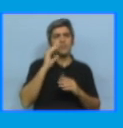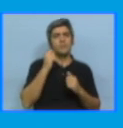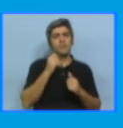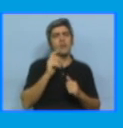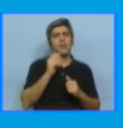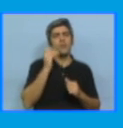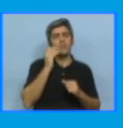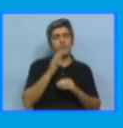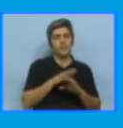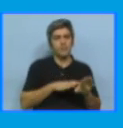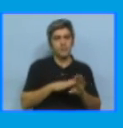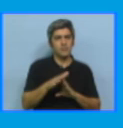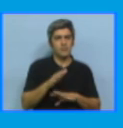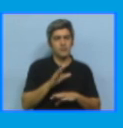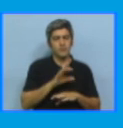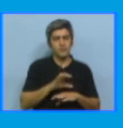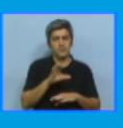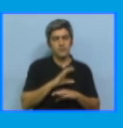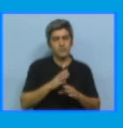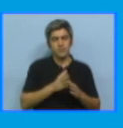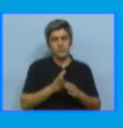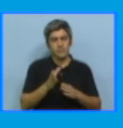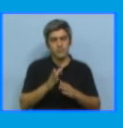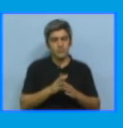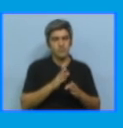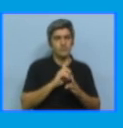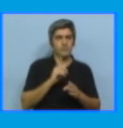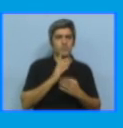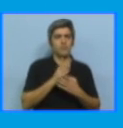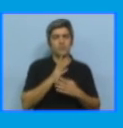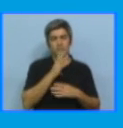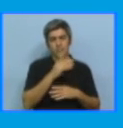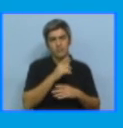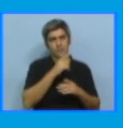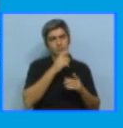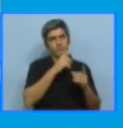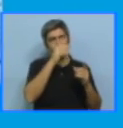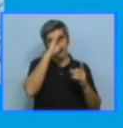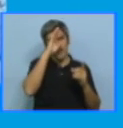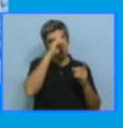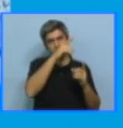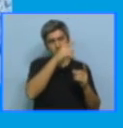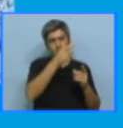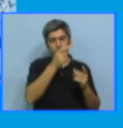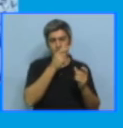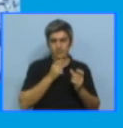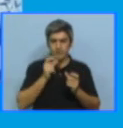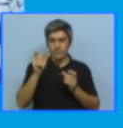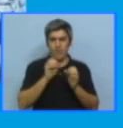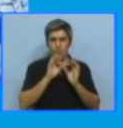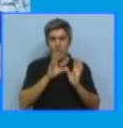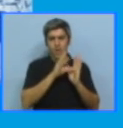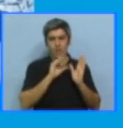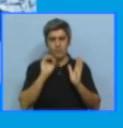que havemos de, não simplesmente citar aquilo que o Papa diz, que vale para toda a Igreja, mas havemos